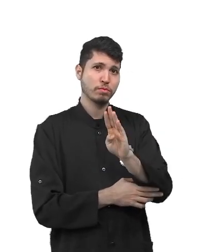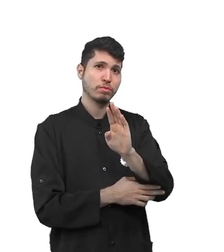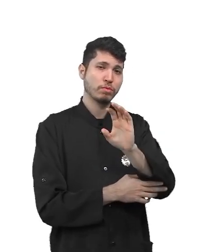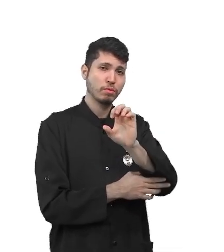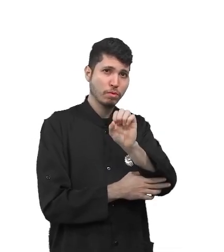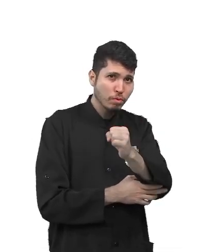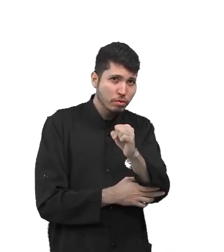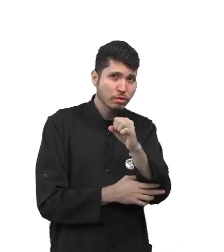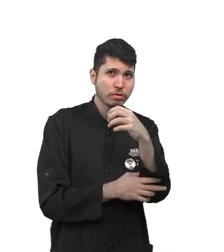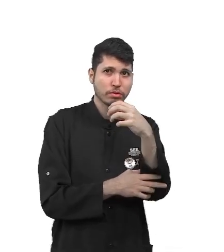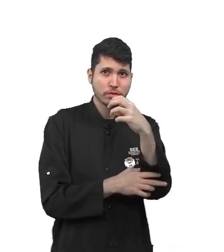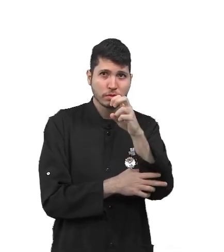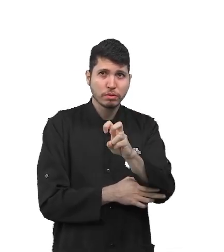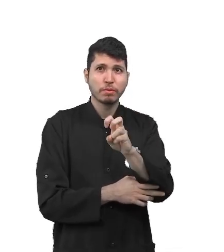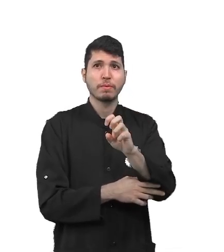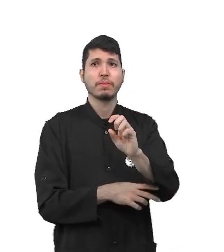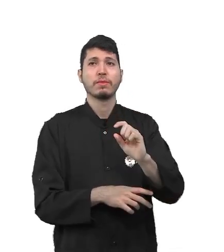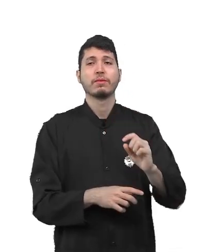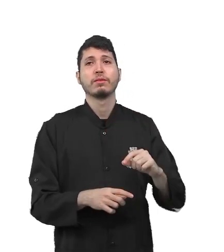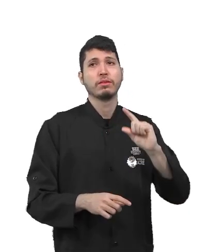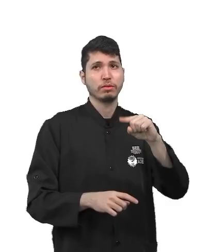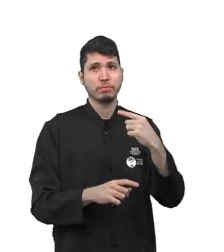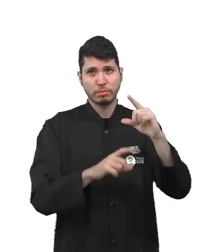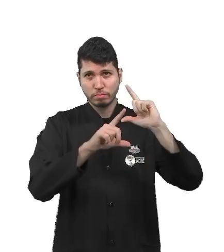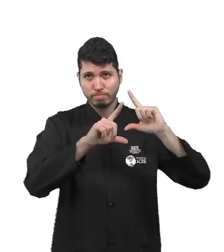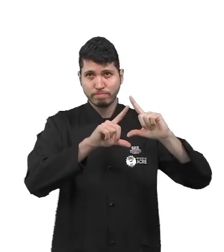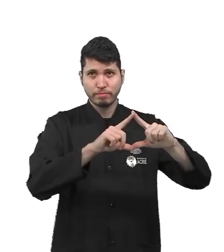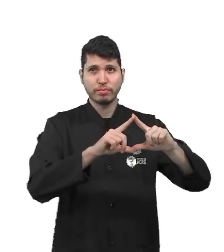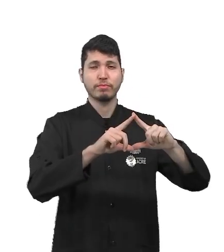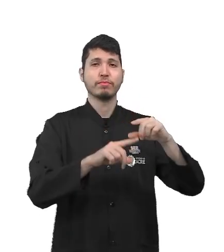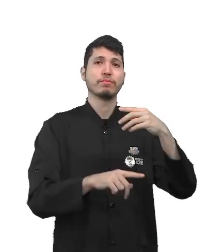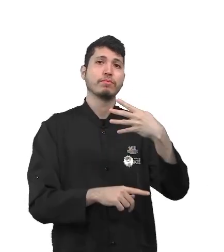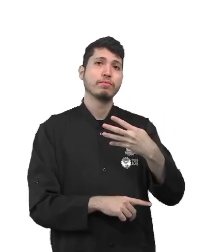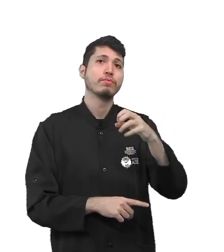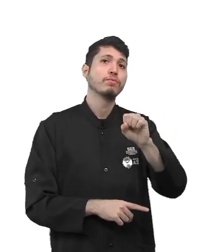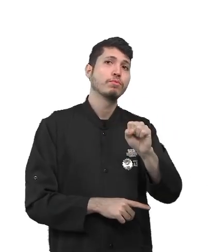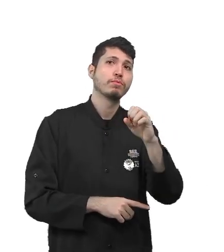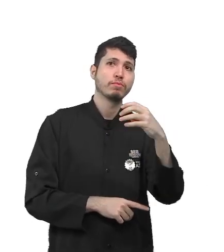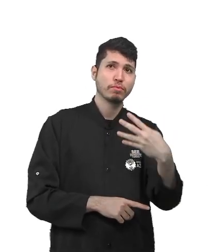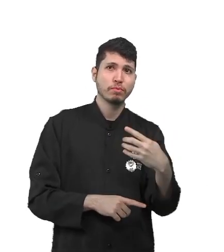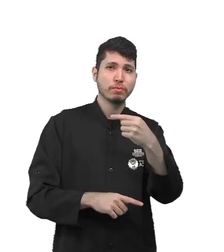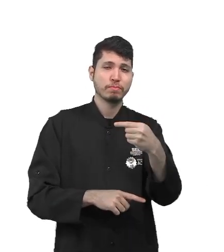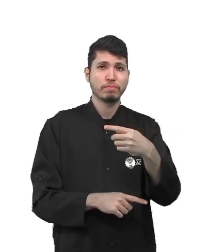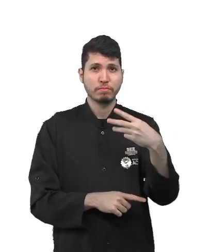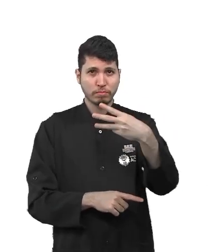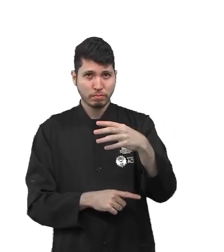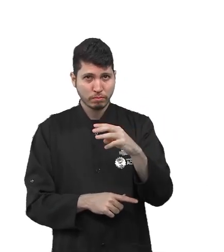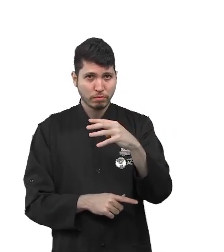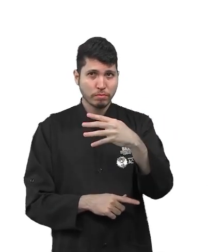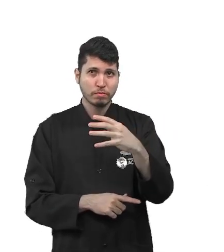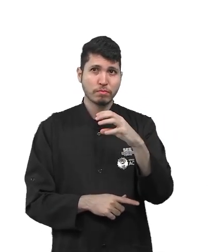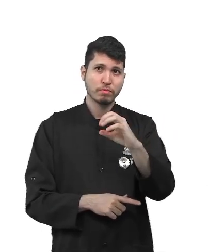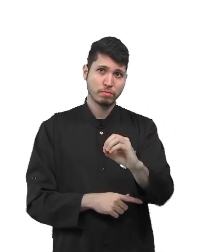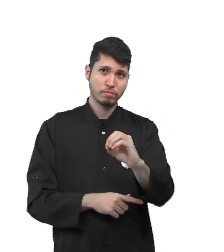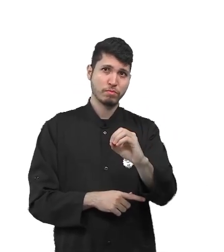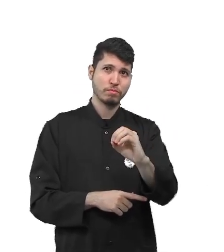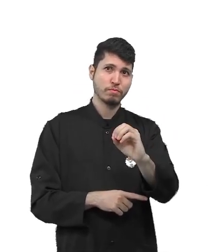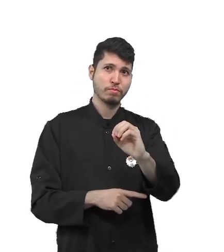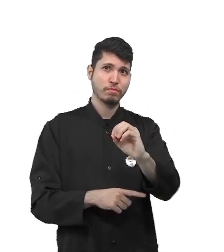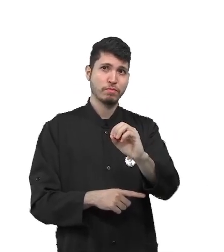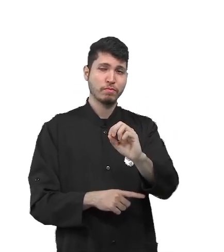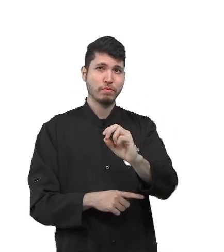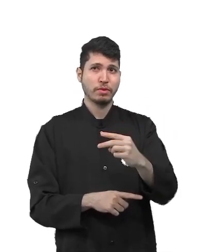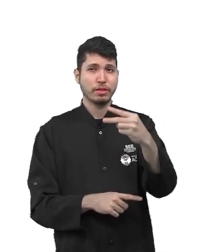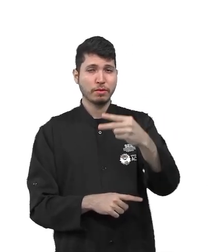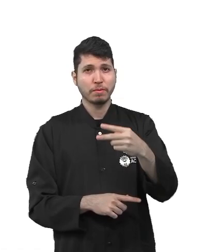484, 4 vezes 1 vezes 85 vai dar 340. Ao subtrair, você vai encontrar o valor